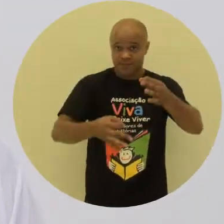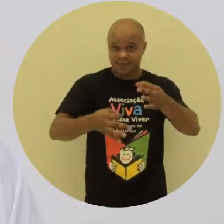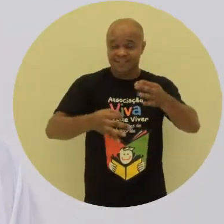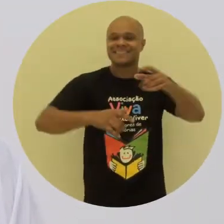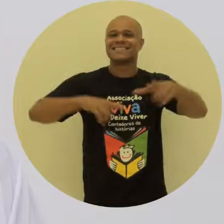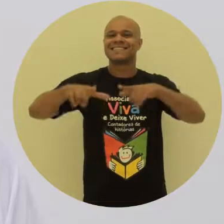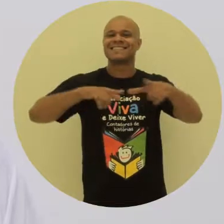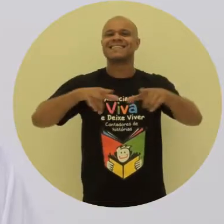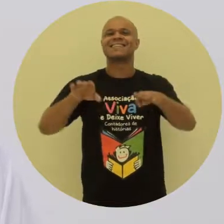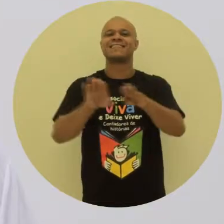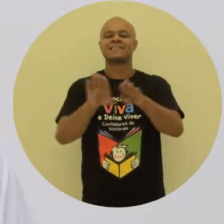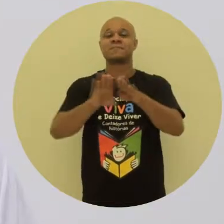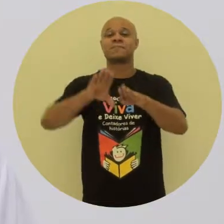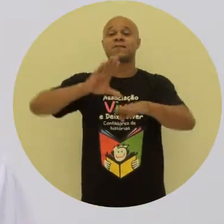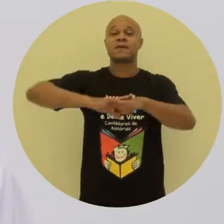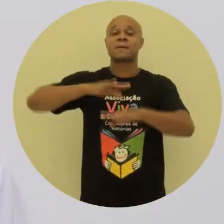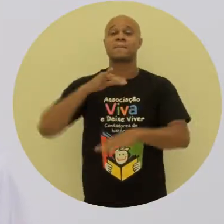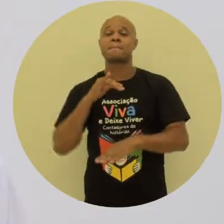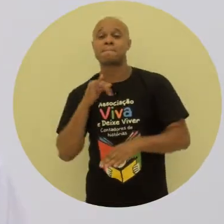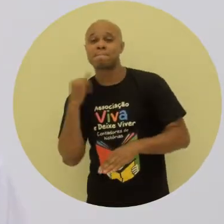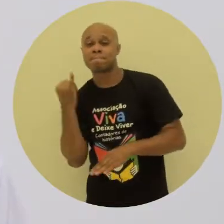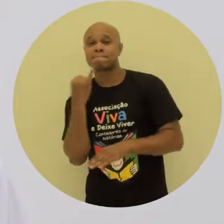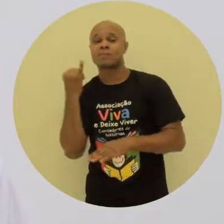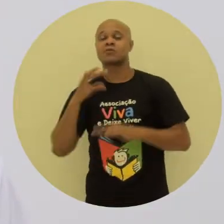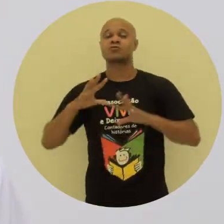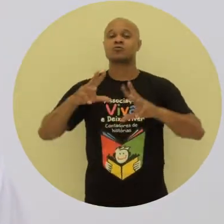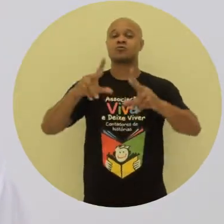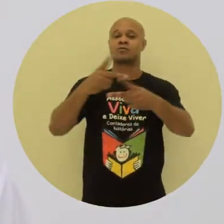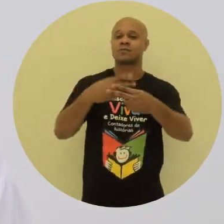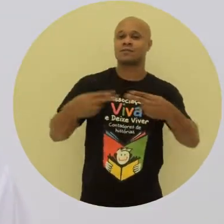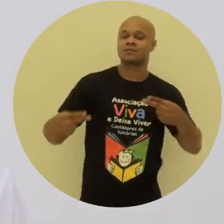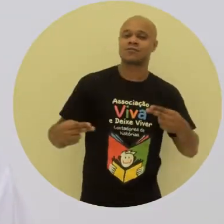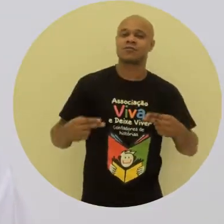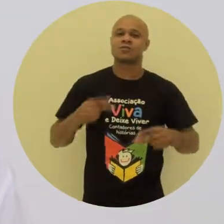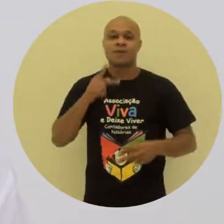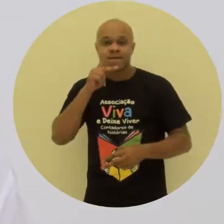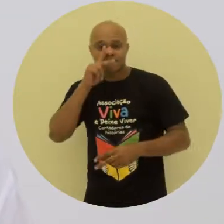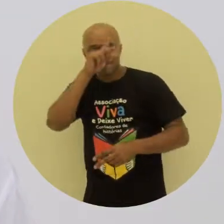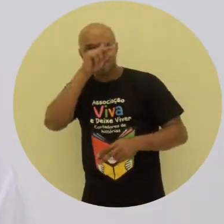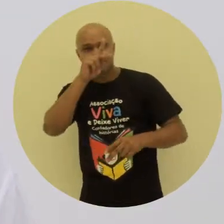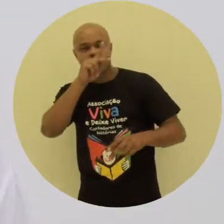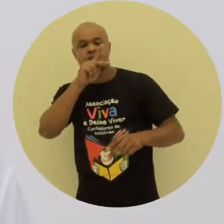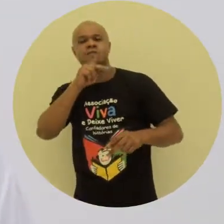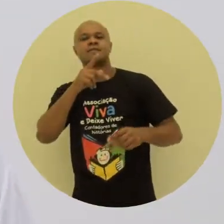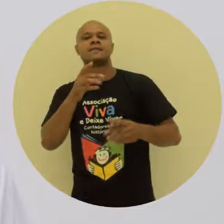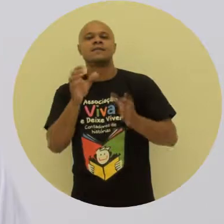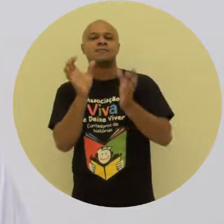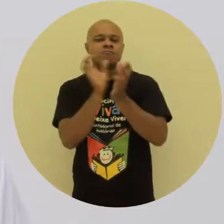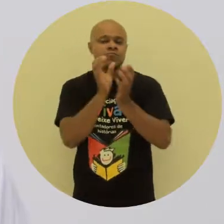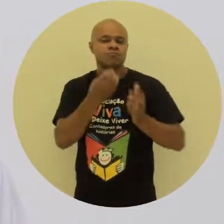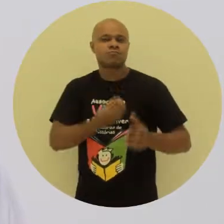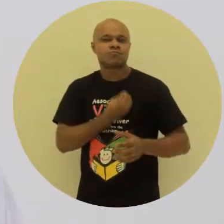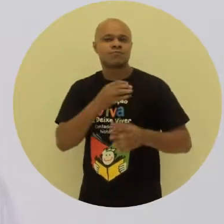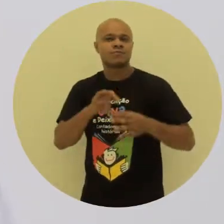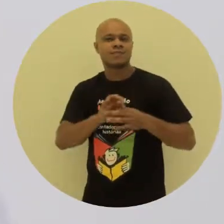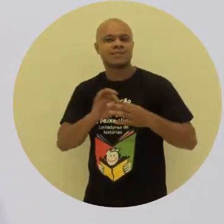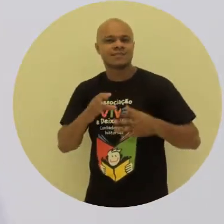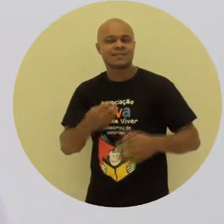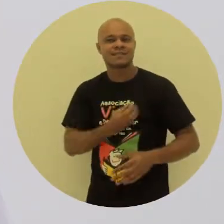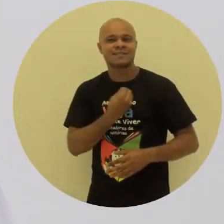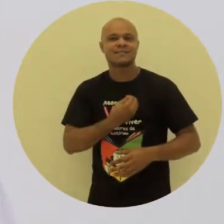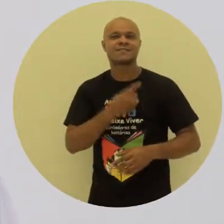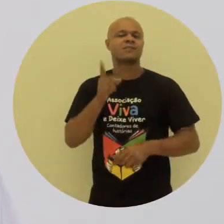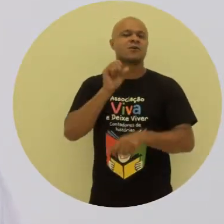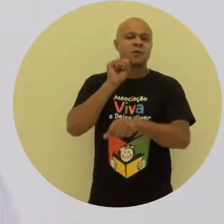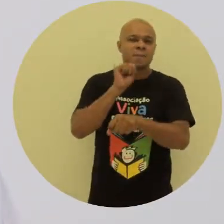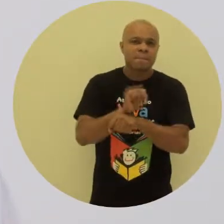justiça. Mais do que nunca, nós estamos lá para fortalecer o elo da família. A Associação Vive Deixe Ver não para